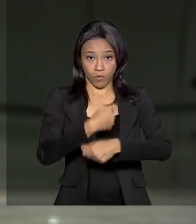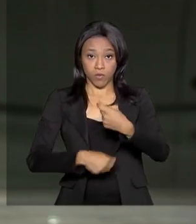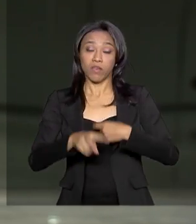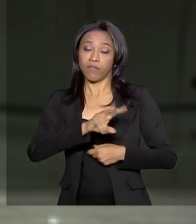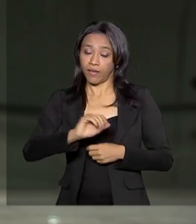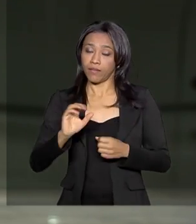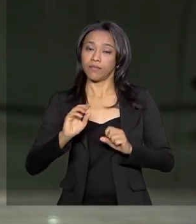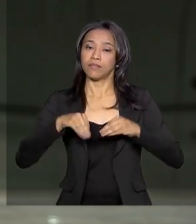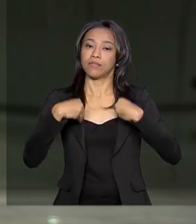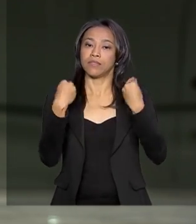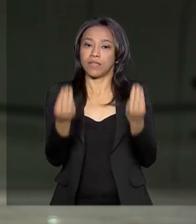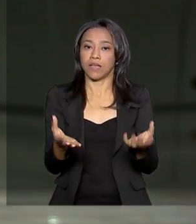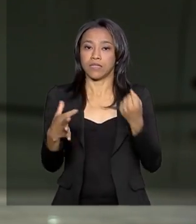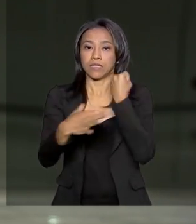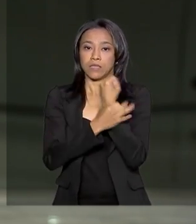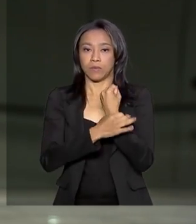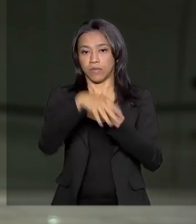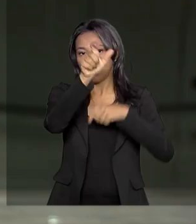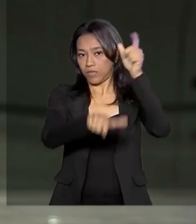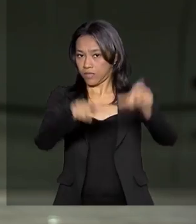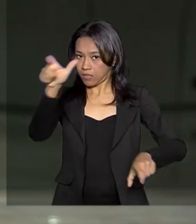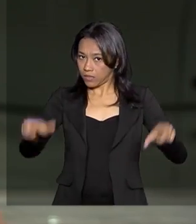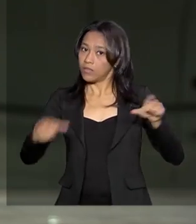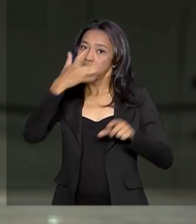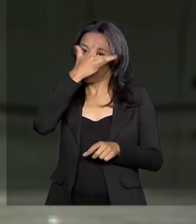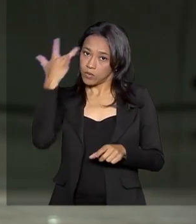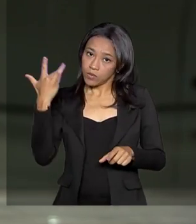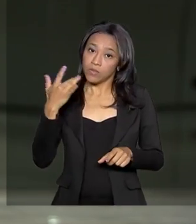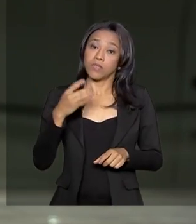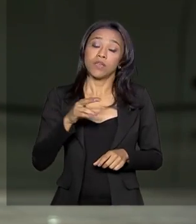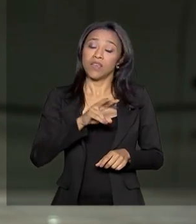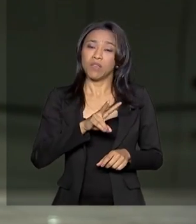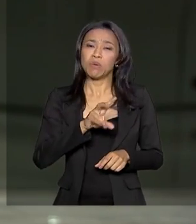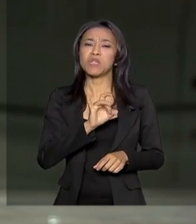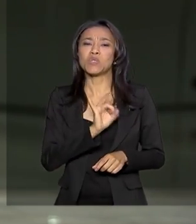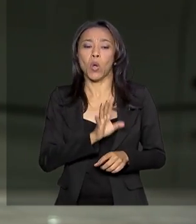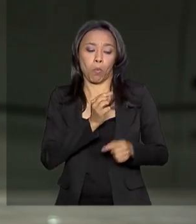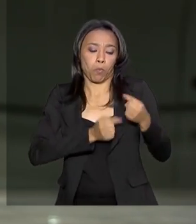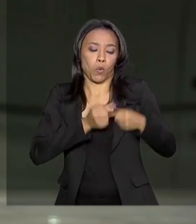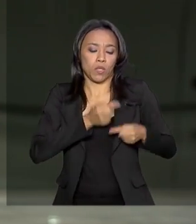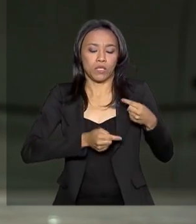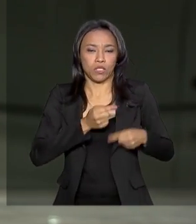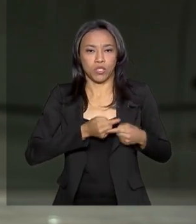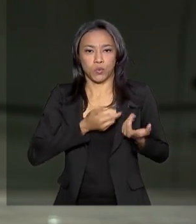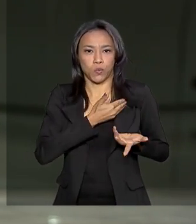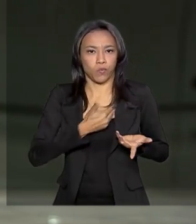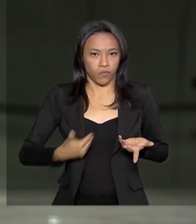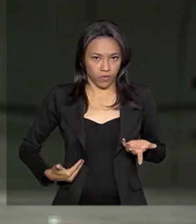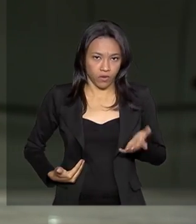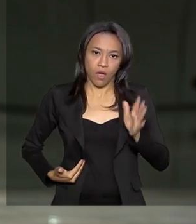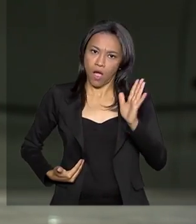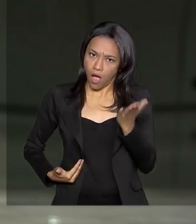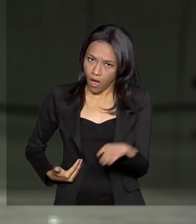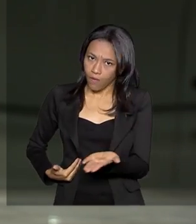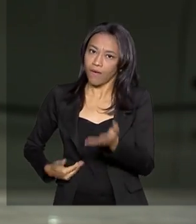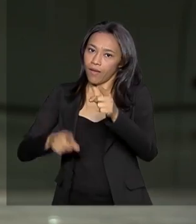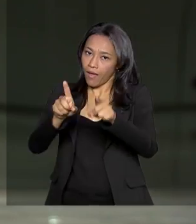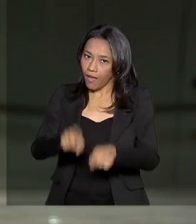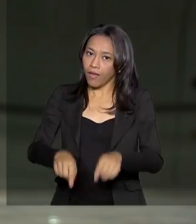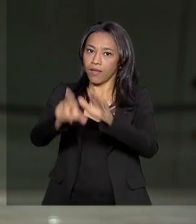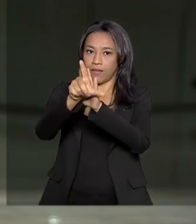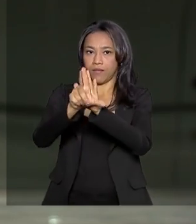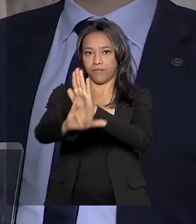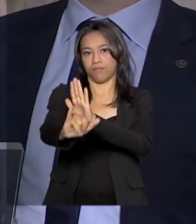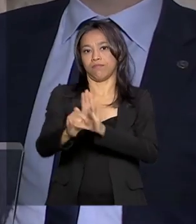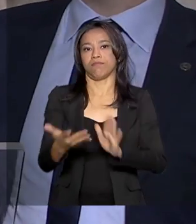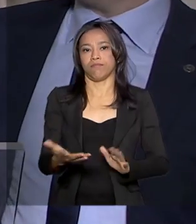aposentados e pensionistas e deixará de ser uma política de governo, passando a ser uma política de